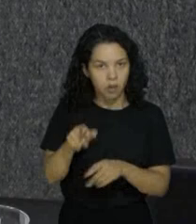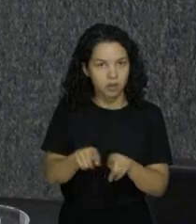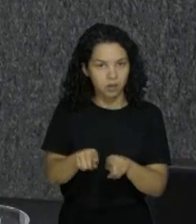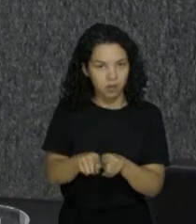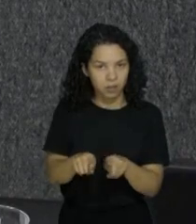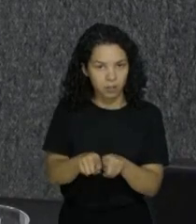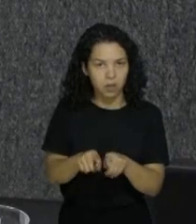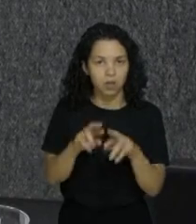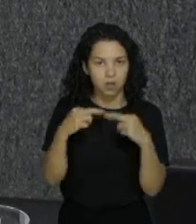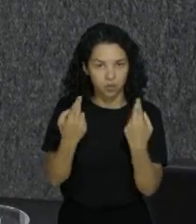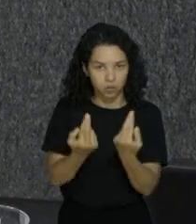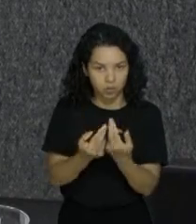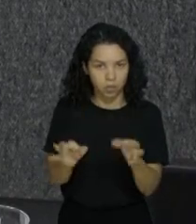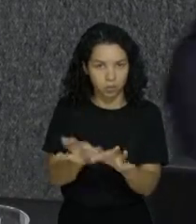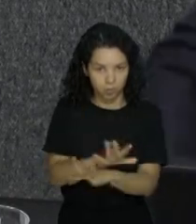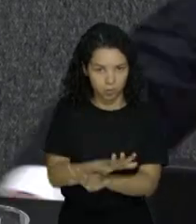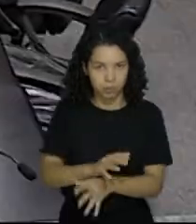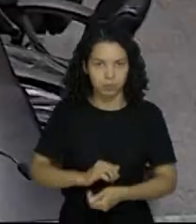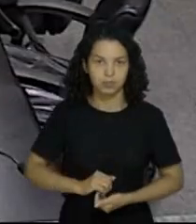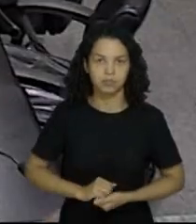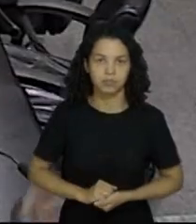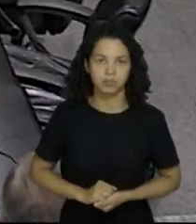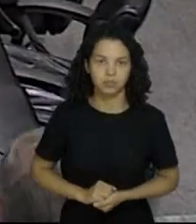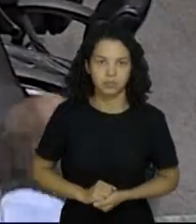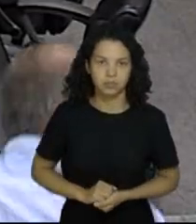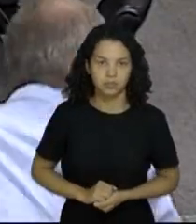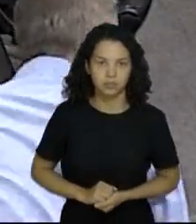dou por encerrada apresente reunião